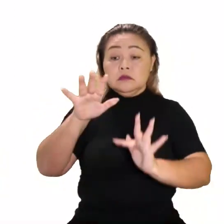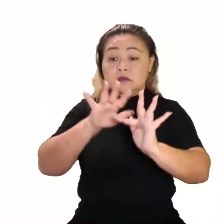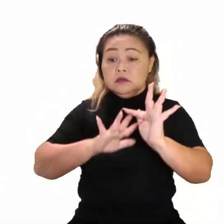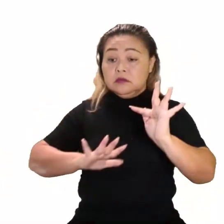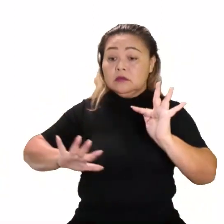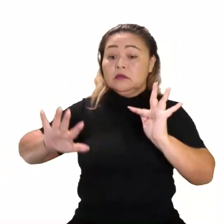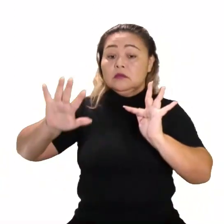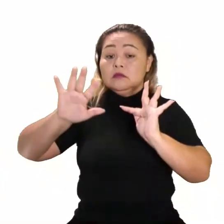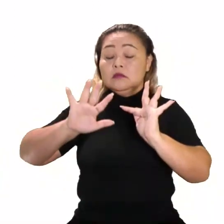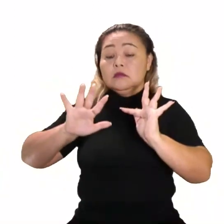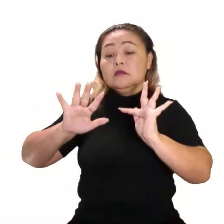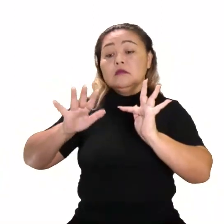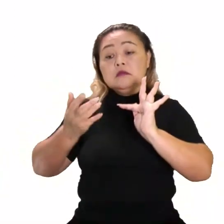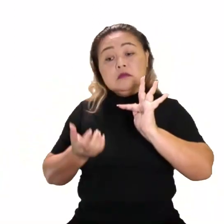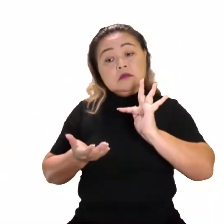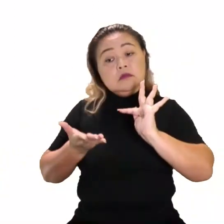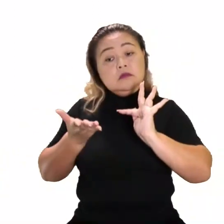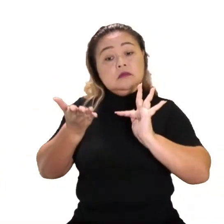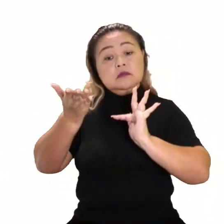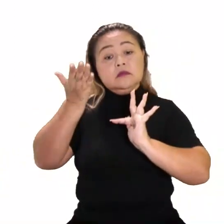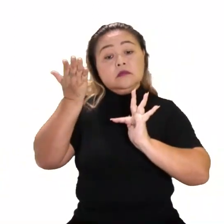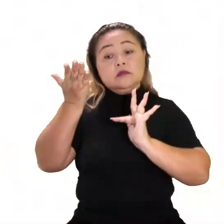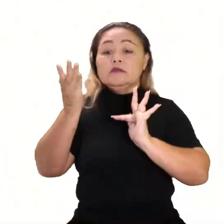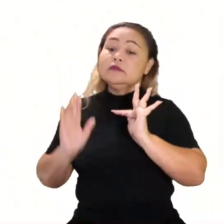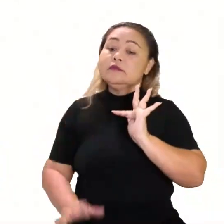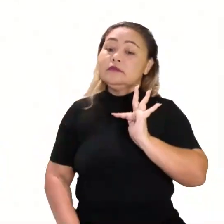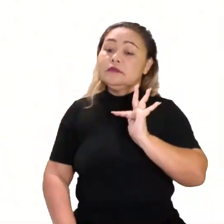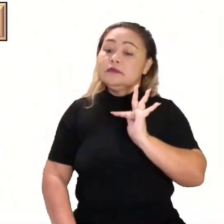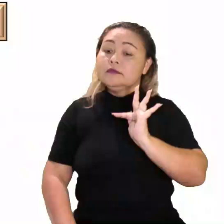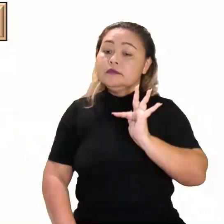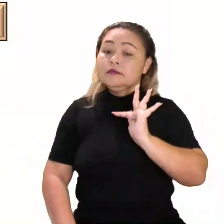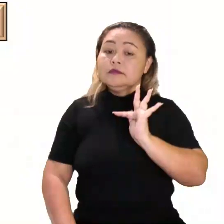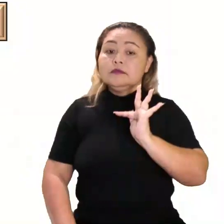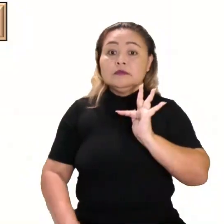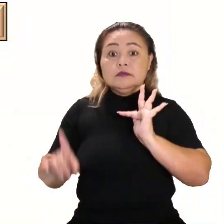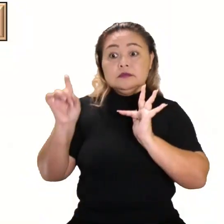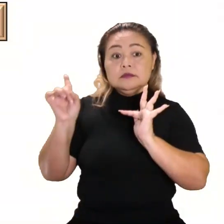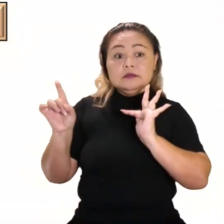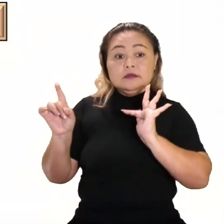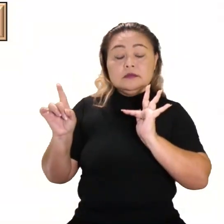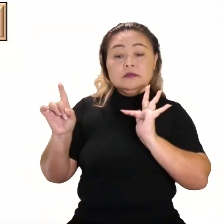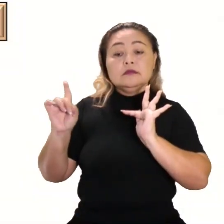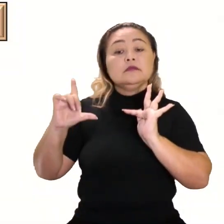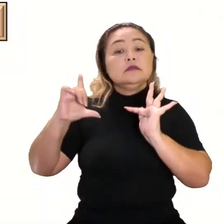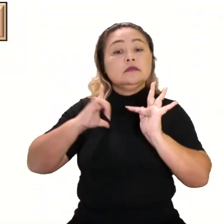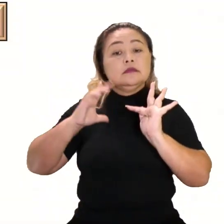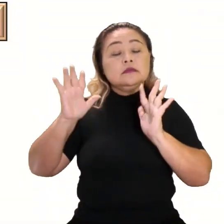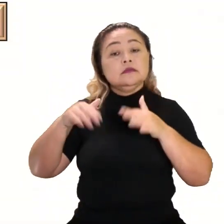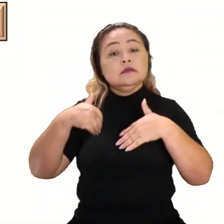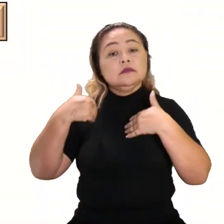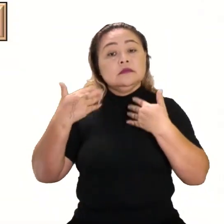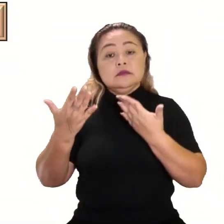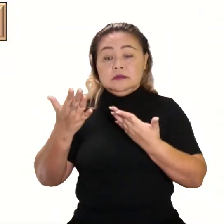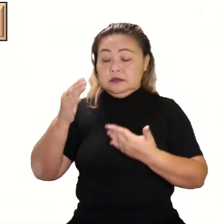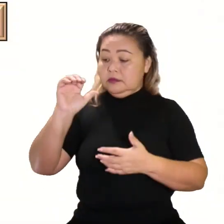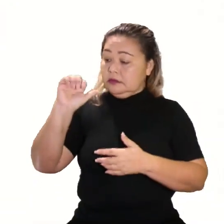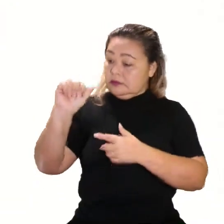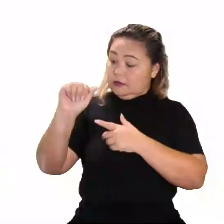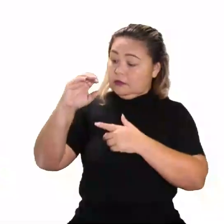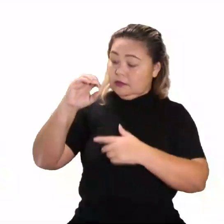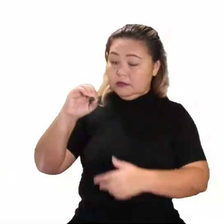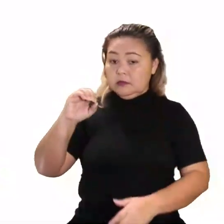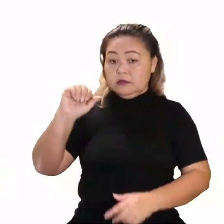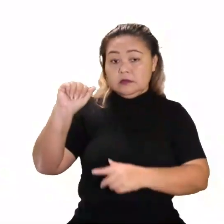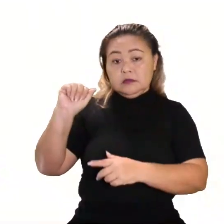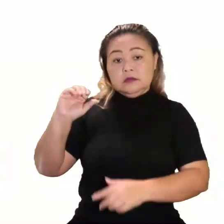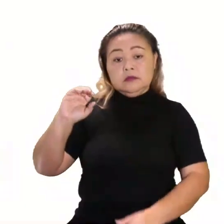gráfico é de uma exponencial. Muito bem, então olha lá. Quando a gente começa pelo A0, né, que foi um exemplo